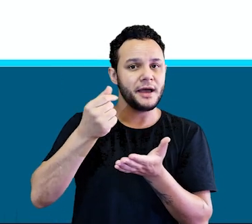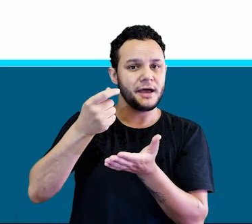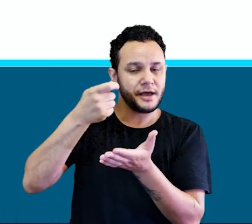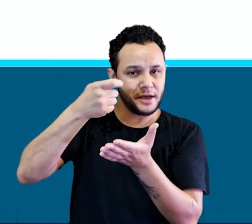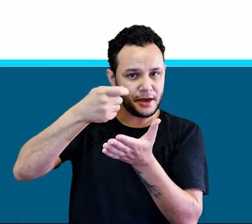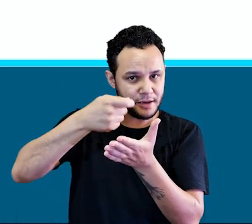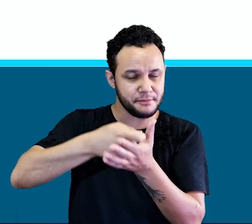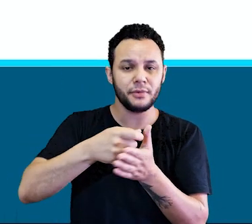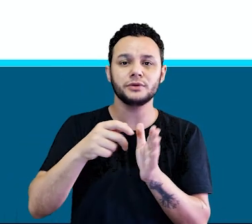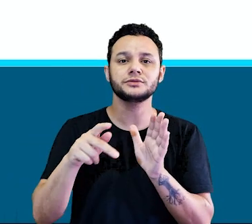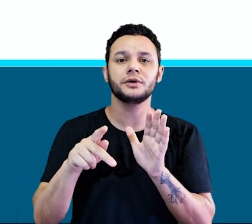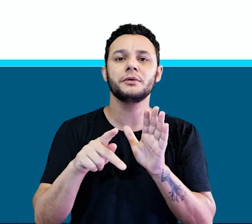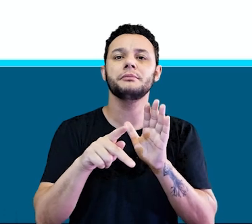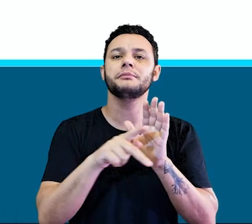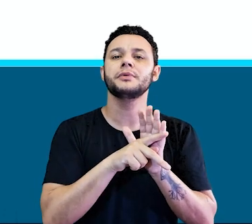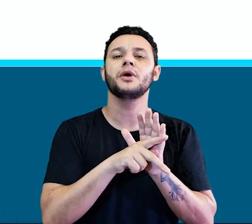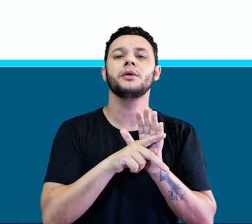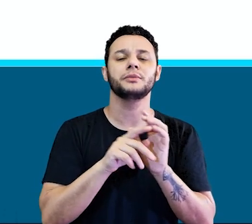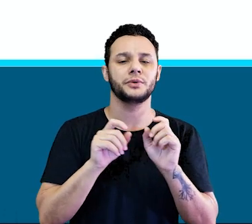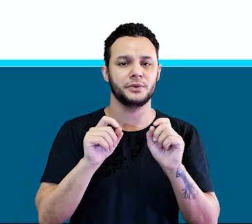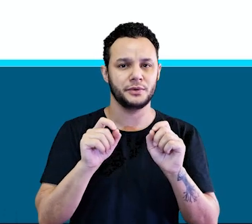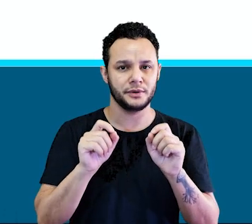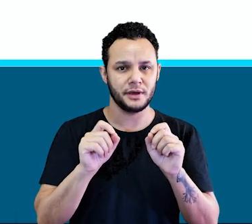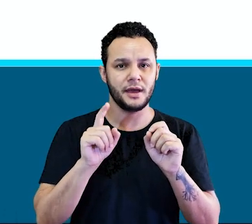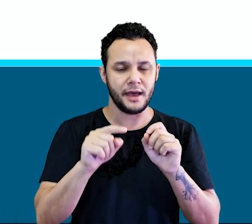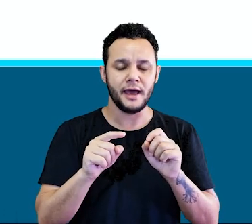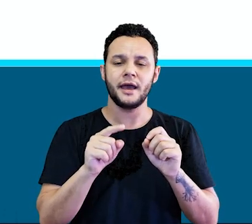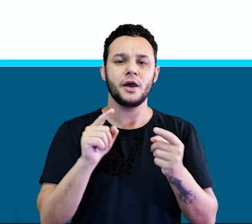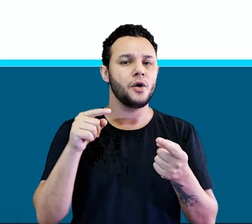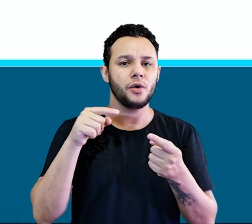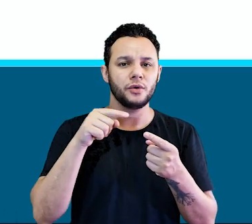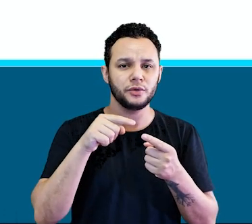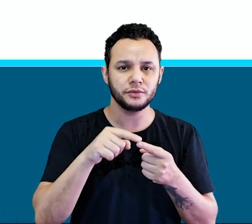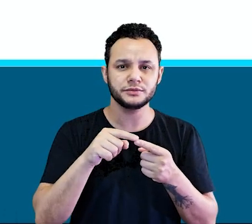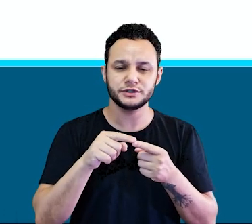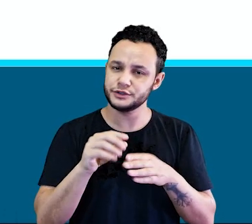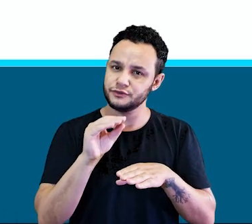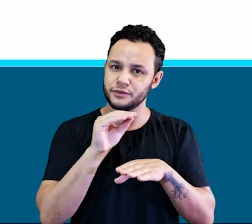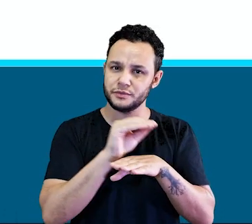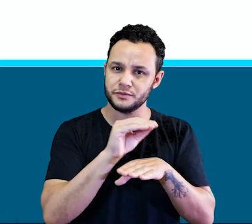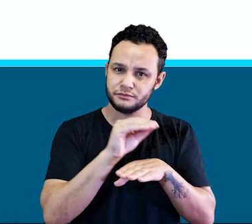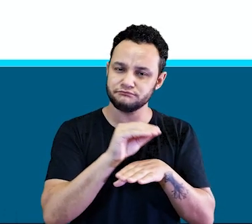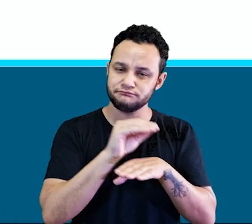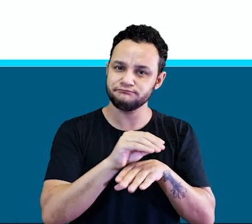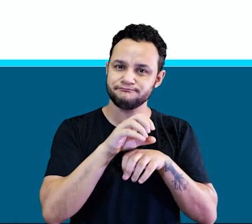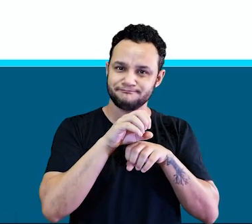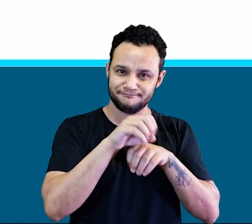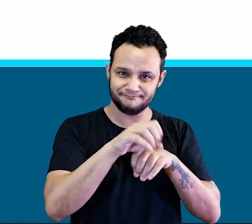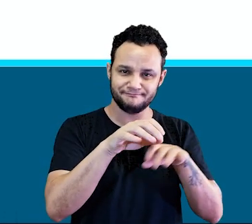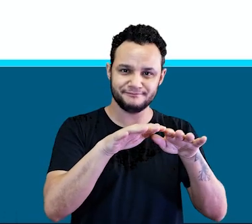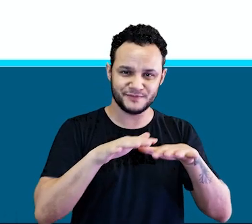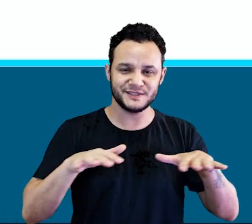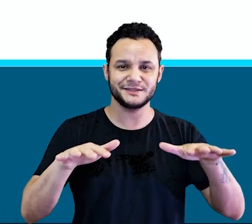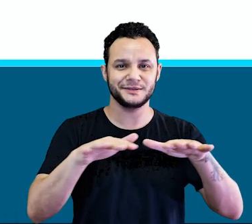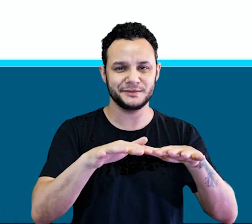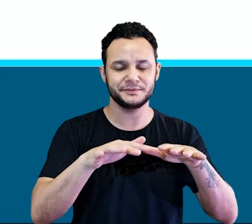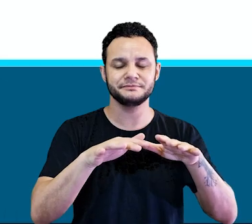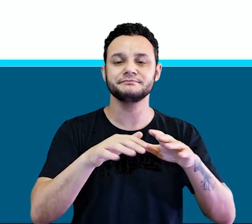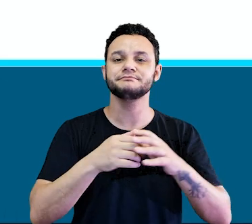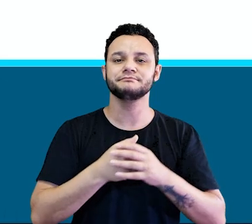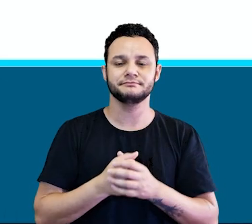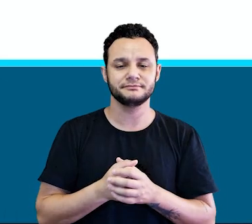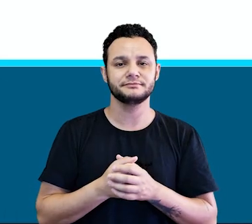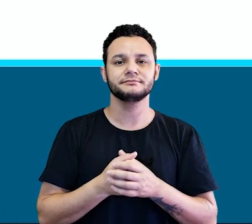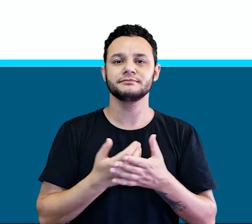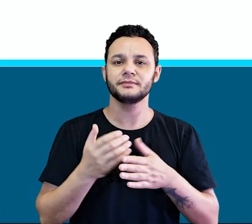de impostos compreendida proveniente de transferências na manutenção e no desenvolvimento do ensino. Então,